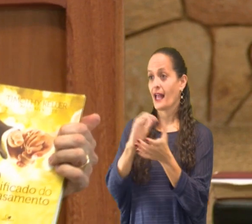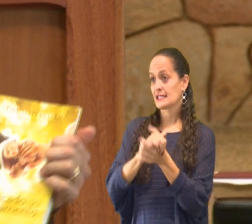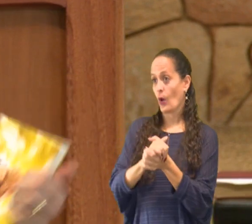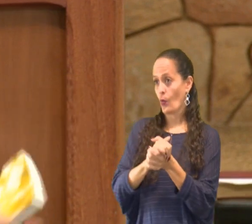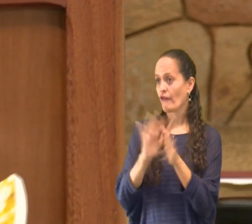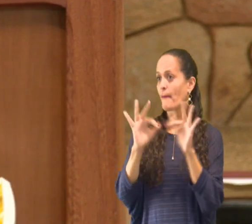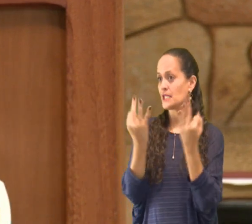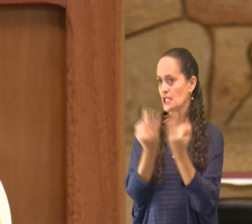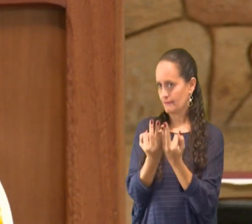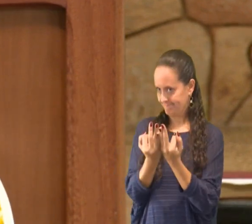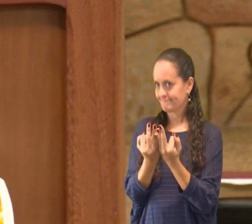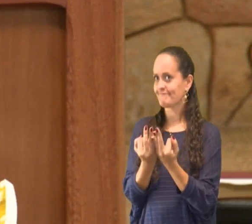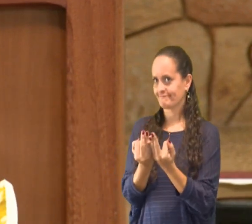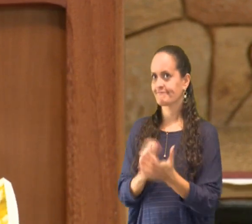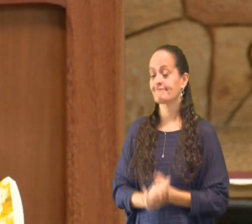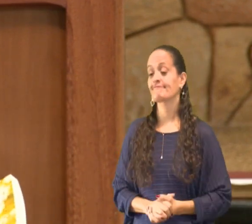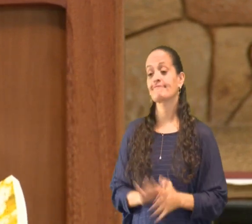casamento.